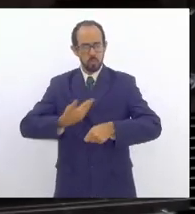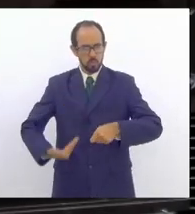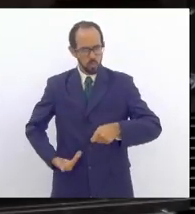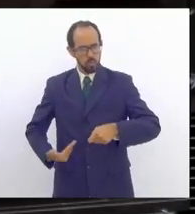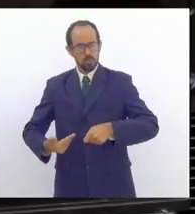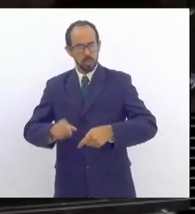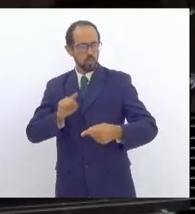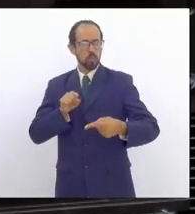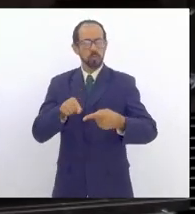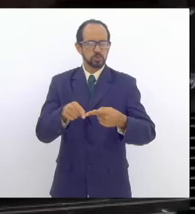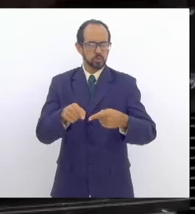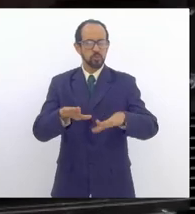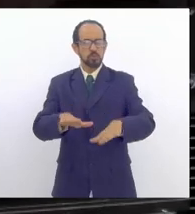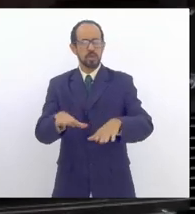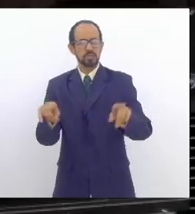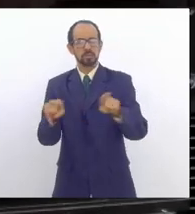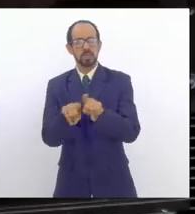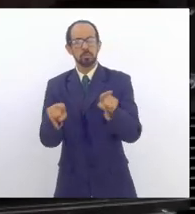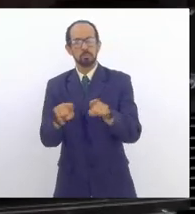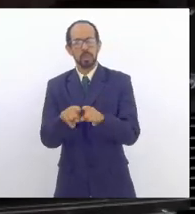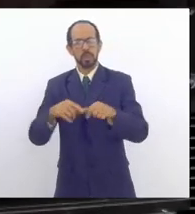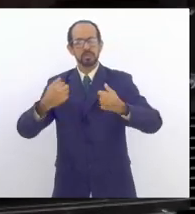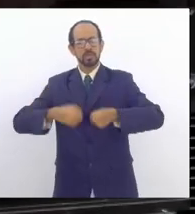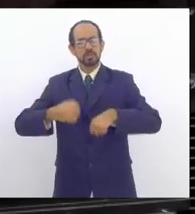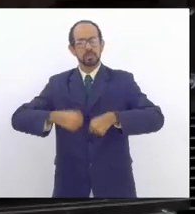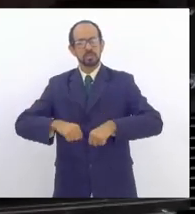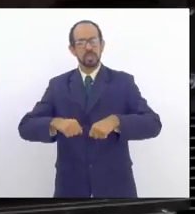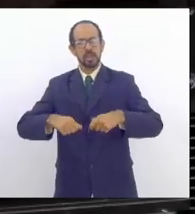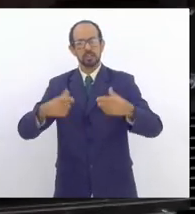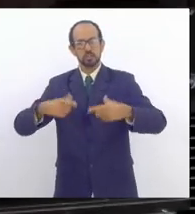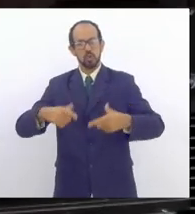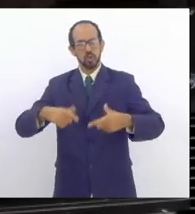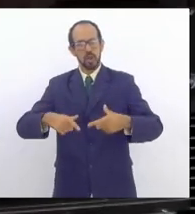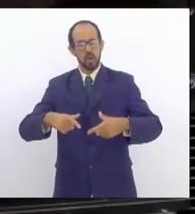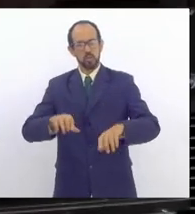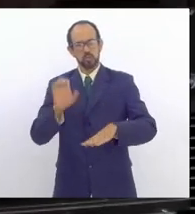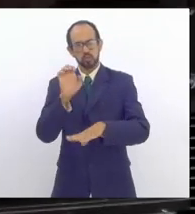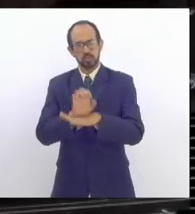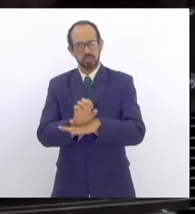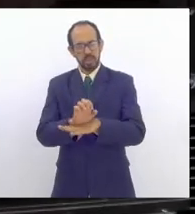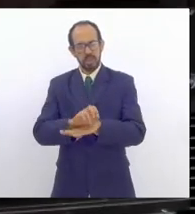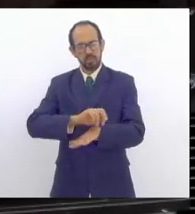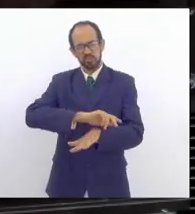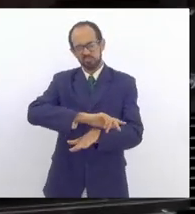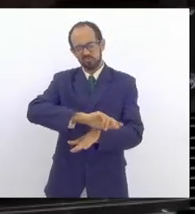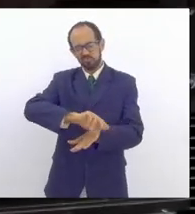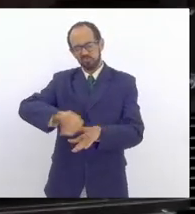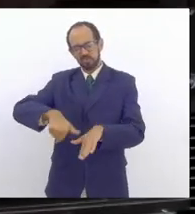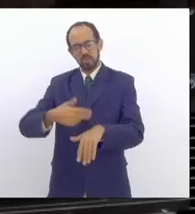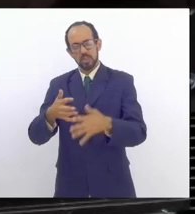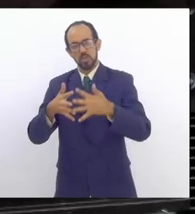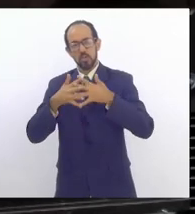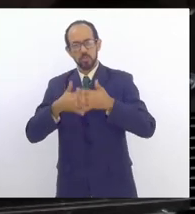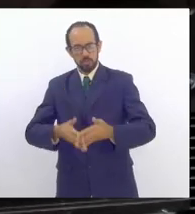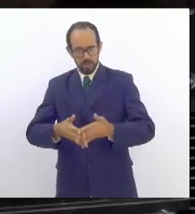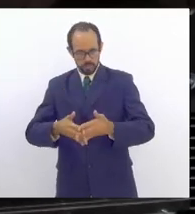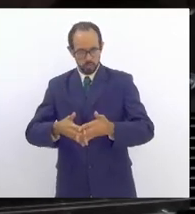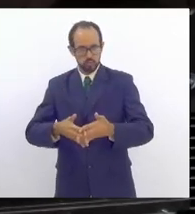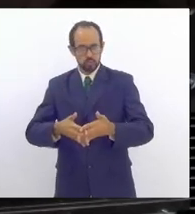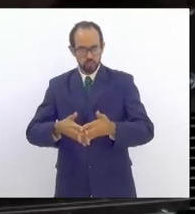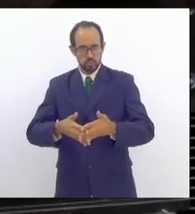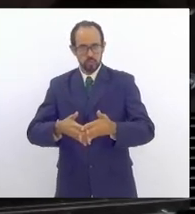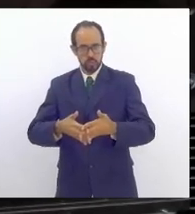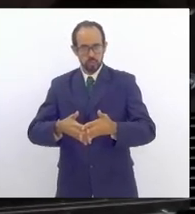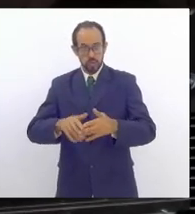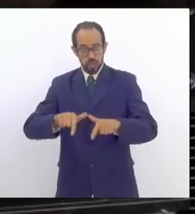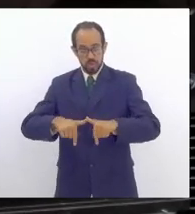mas também às necessidades locais de um Estado tão diverso e complexo. No enfrentamento à